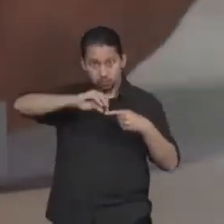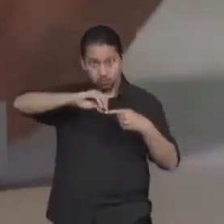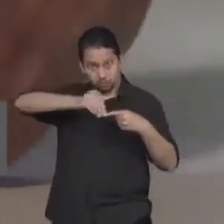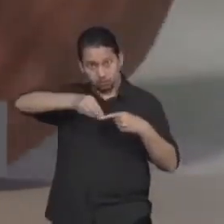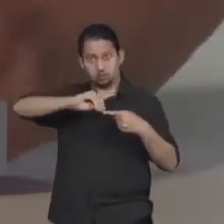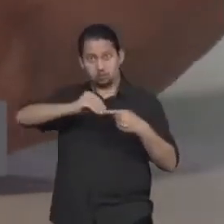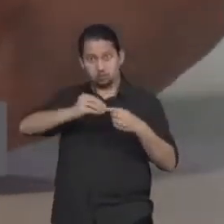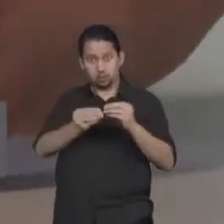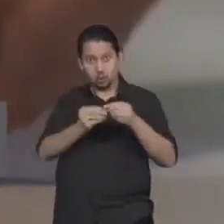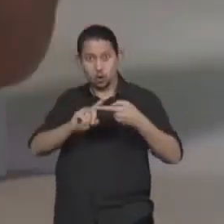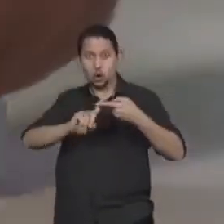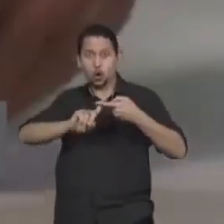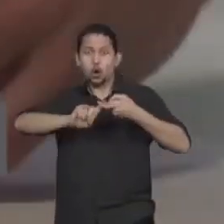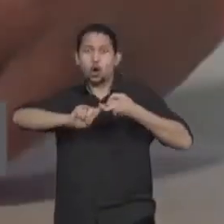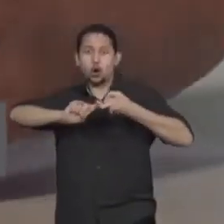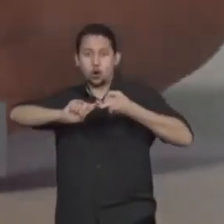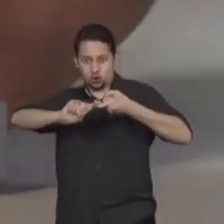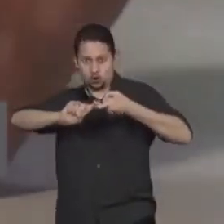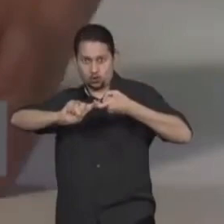enrolo os dois.